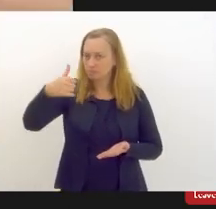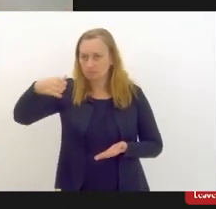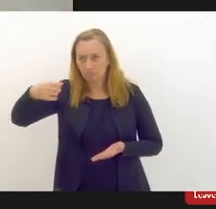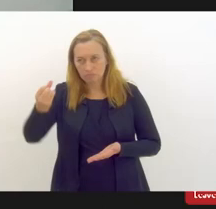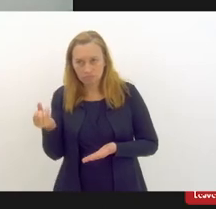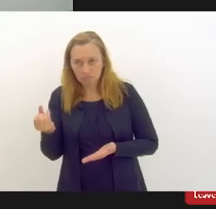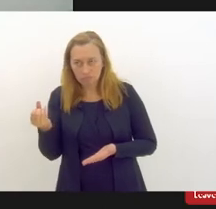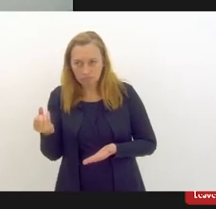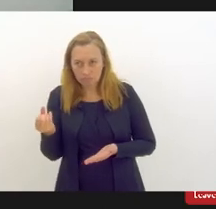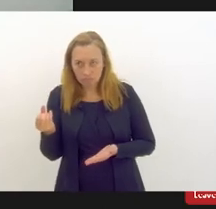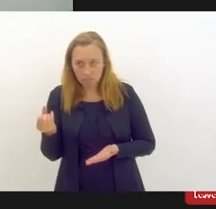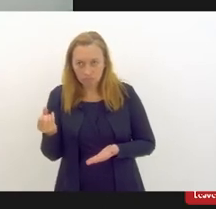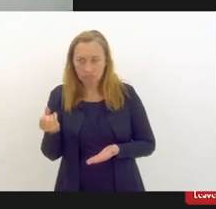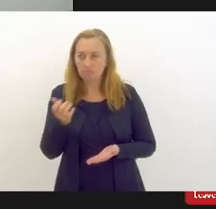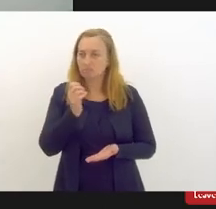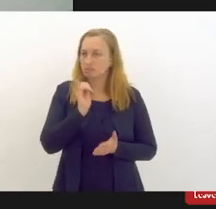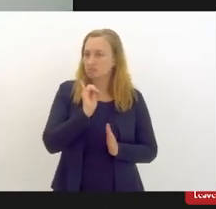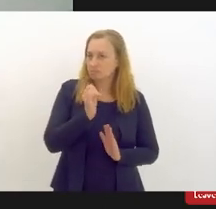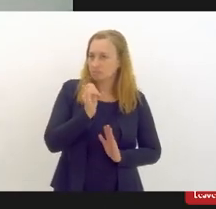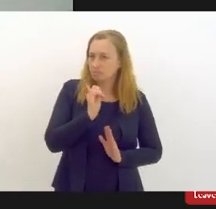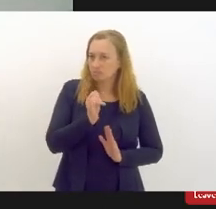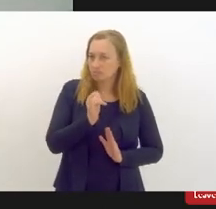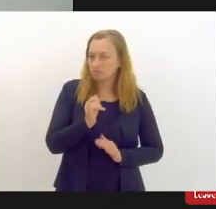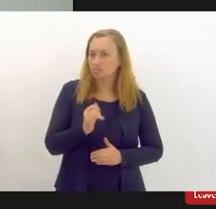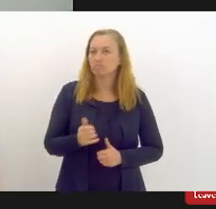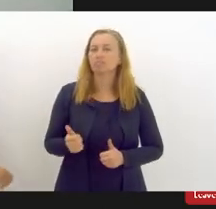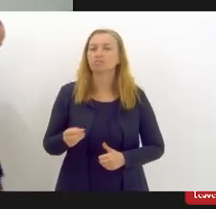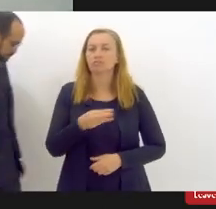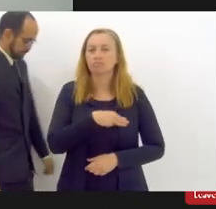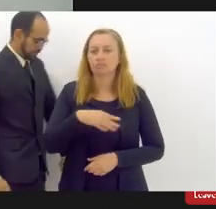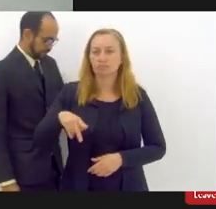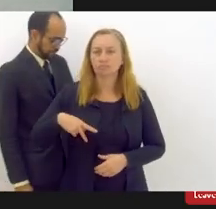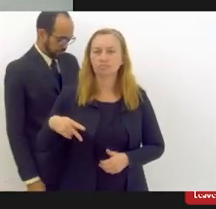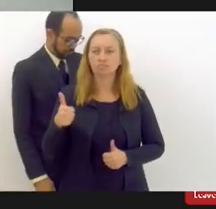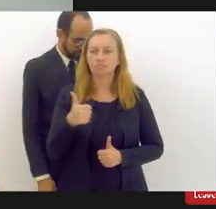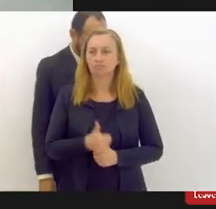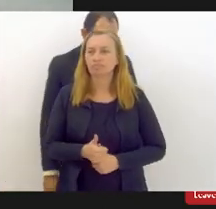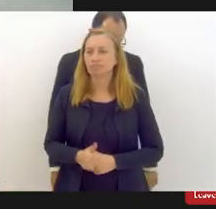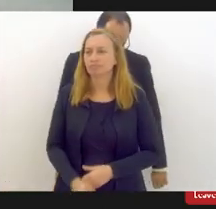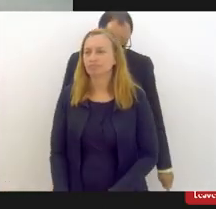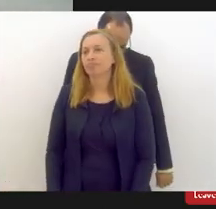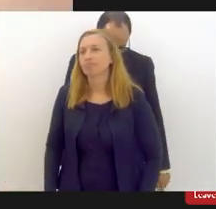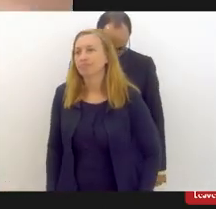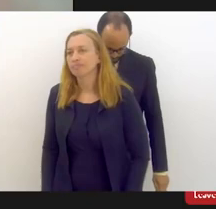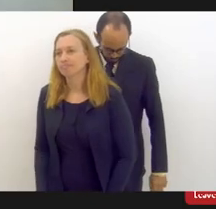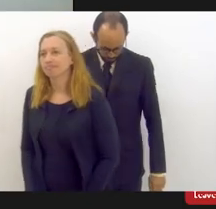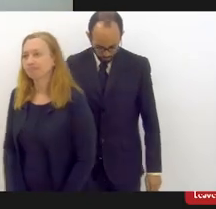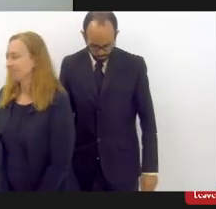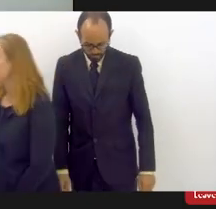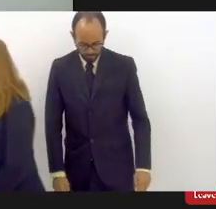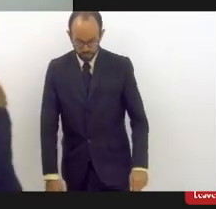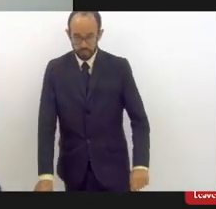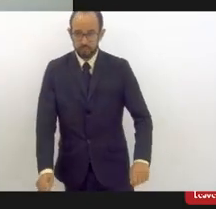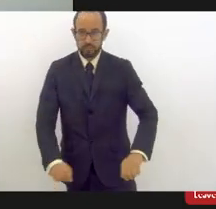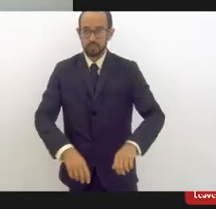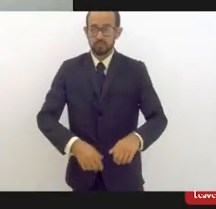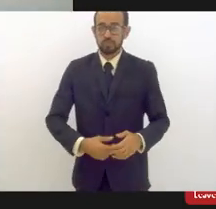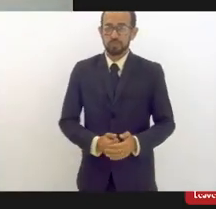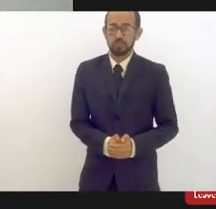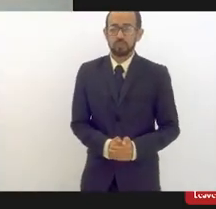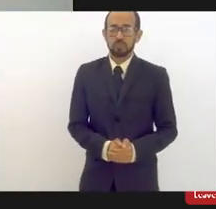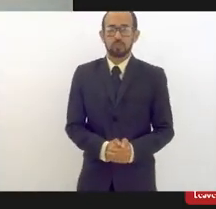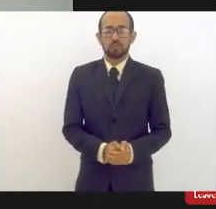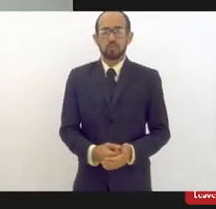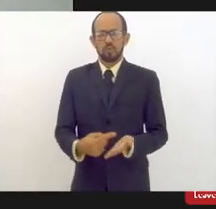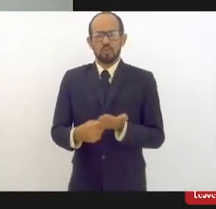2016, segundo o relatório do Ministério Público, segundo a ação que o Ministério Público tem, inclusive o Estado está para assinar um termo de ajuste de conduta